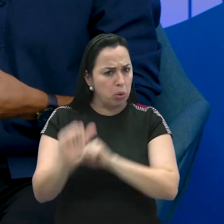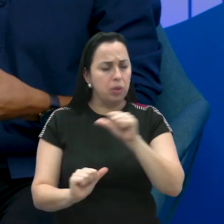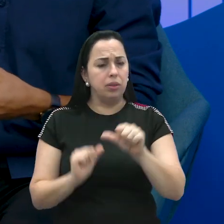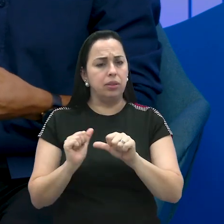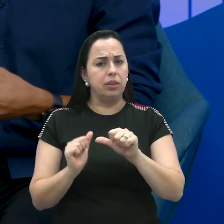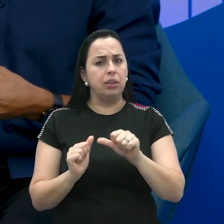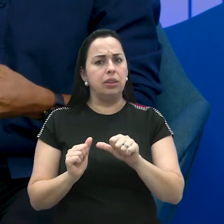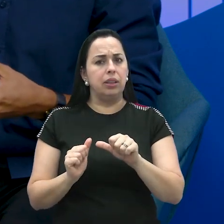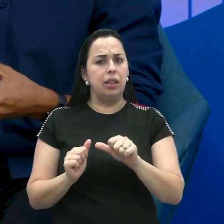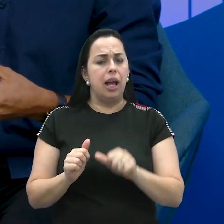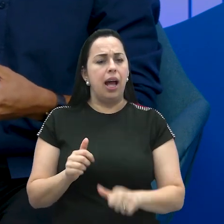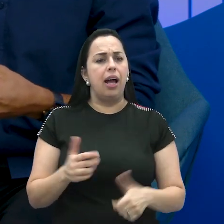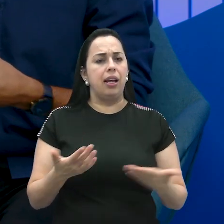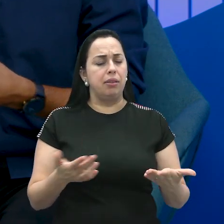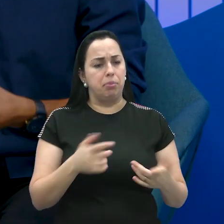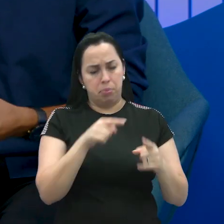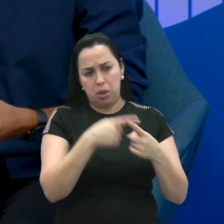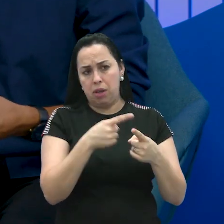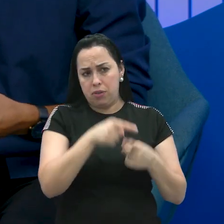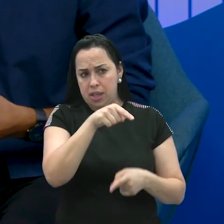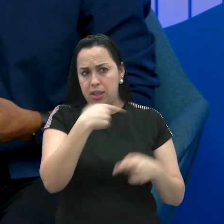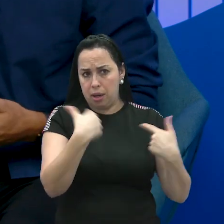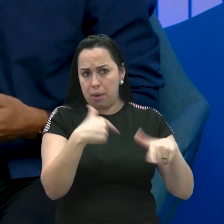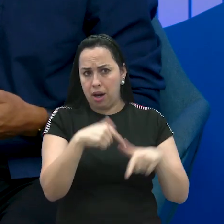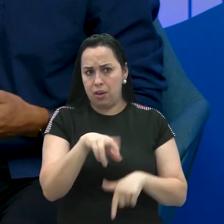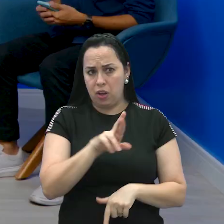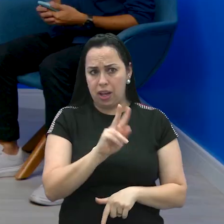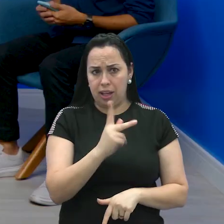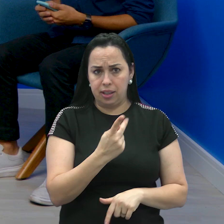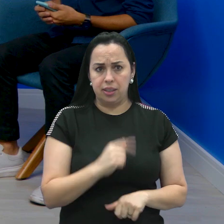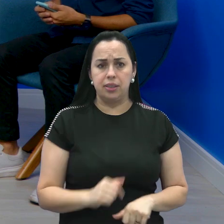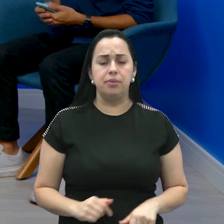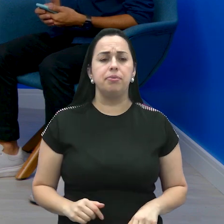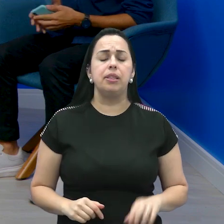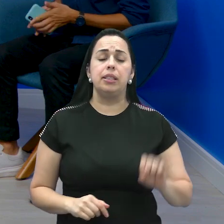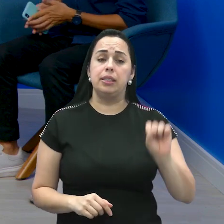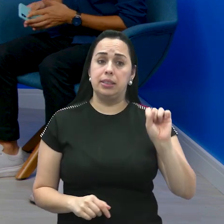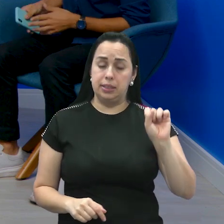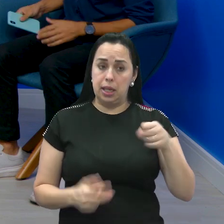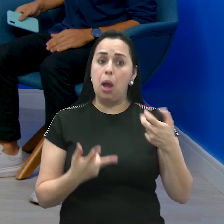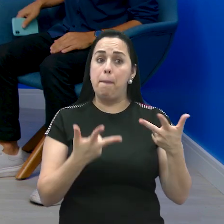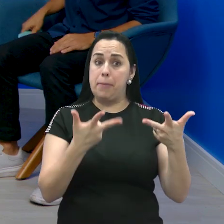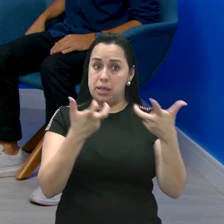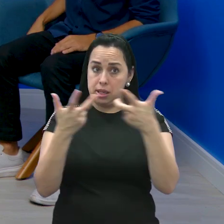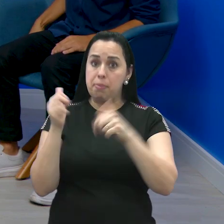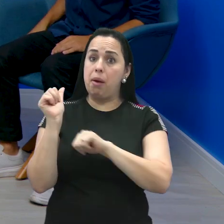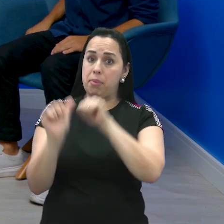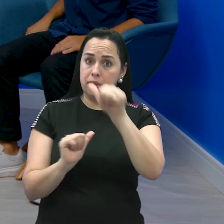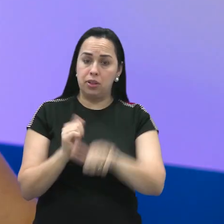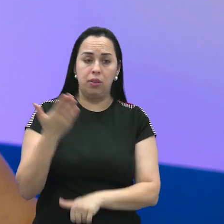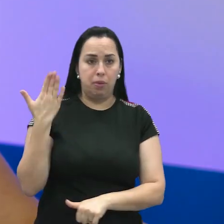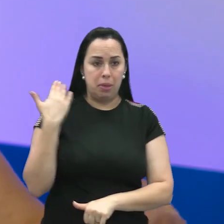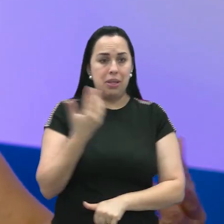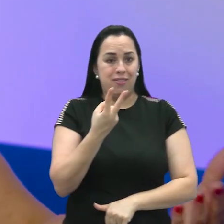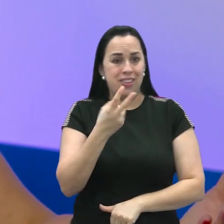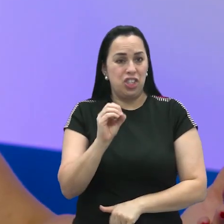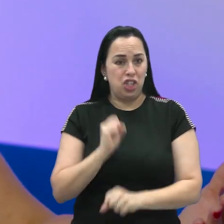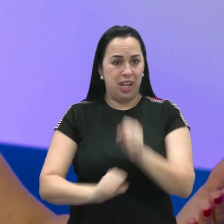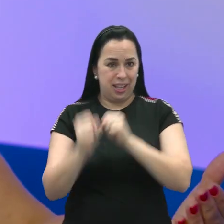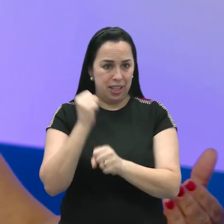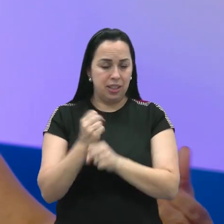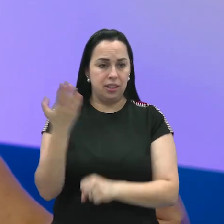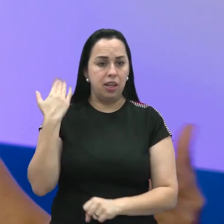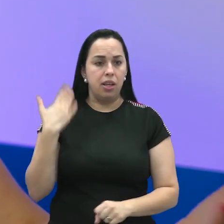a dia de trabalho enquanto analista de RH? Percebo, né? Há 20 anos atrás, quando a gente oferecia,